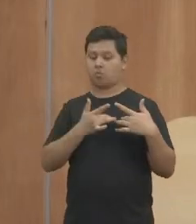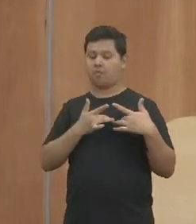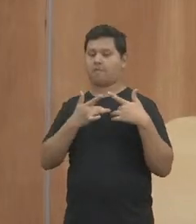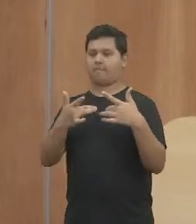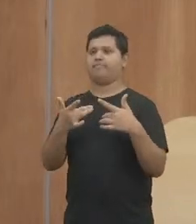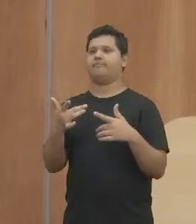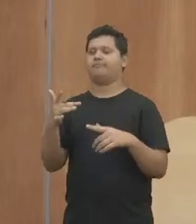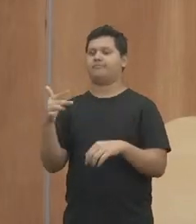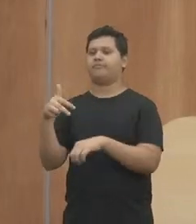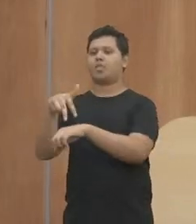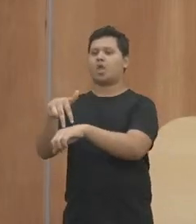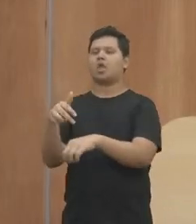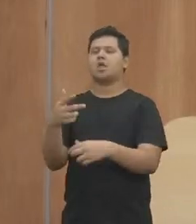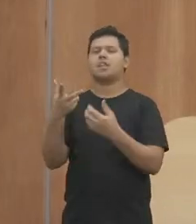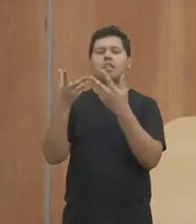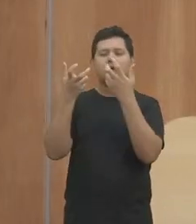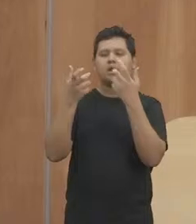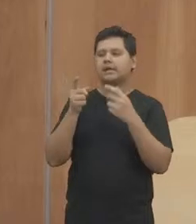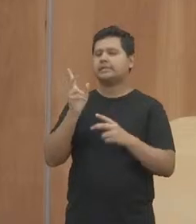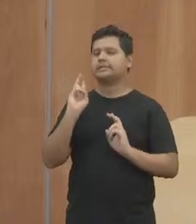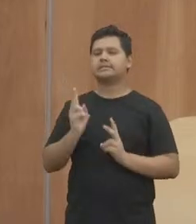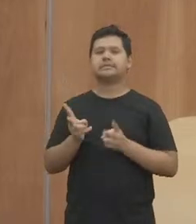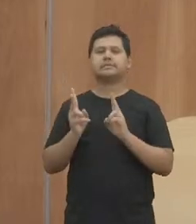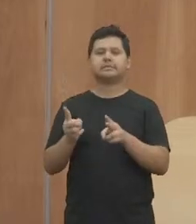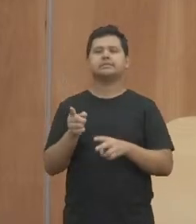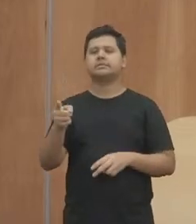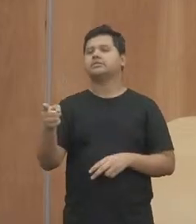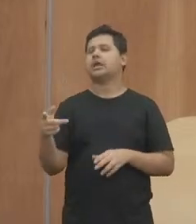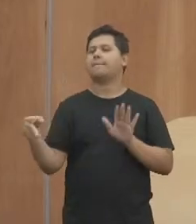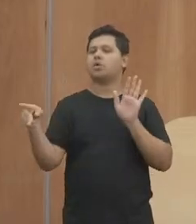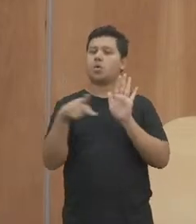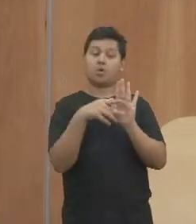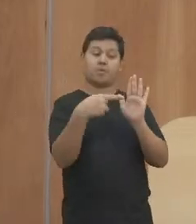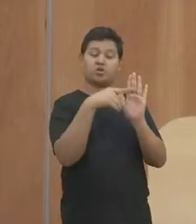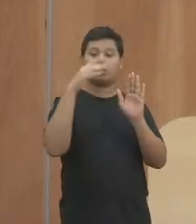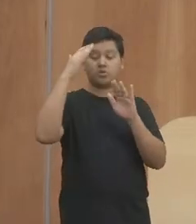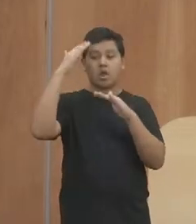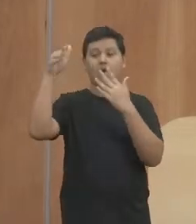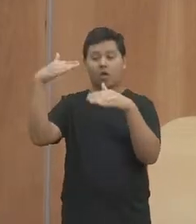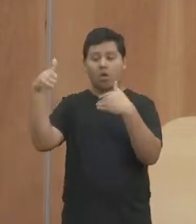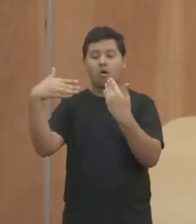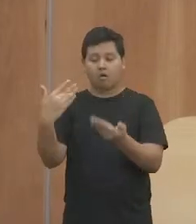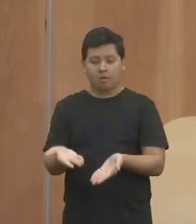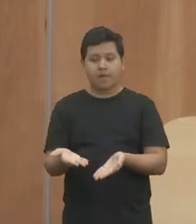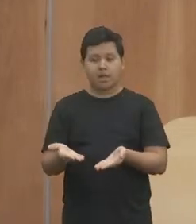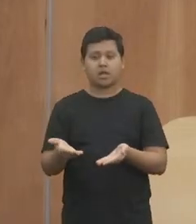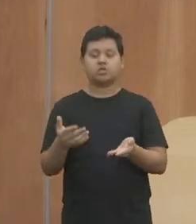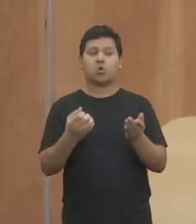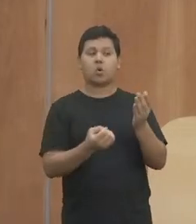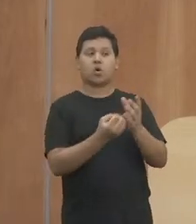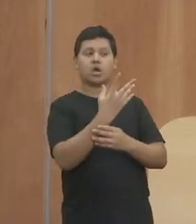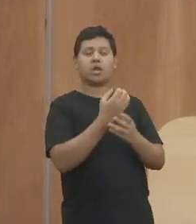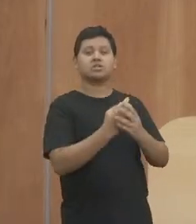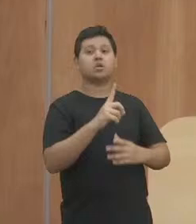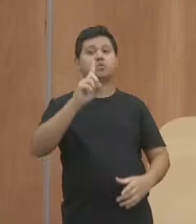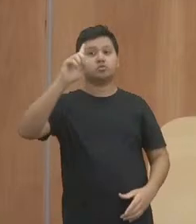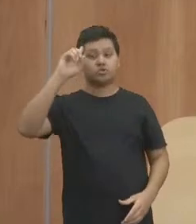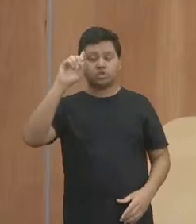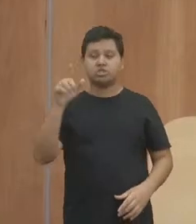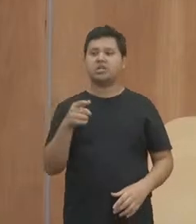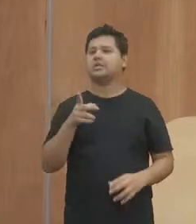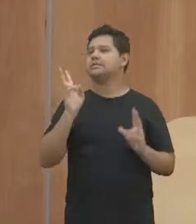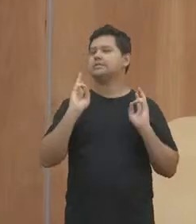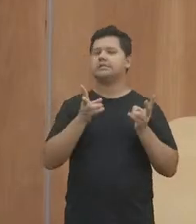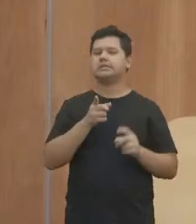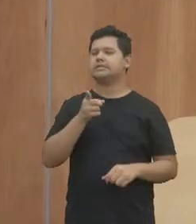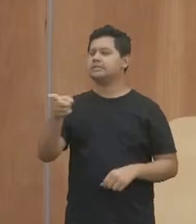projeto. É curioso que sempre que vem algum projeto de homenagem, sempre que vem algum projeto de criação de dia comemorativo, é de autoria do